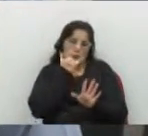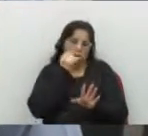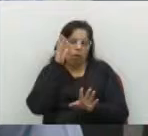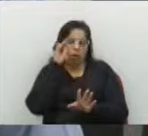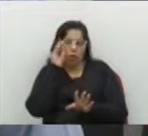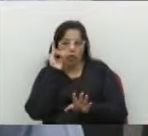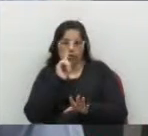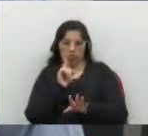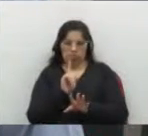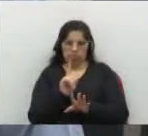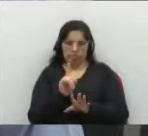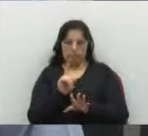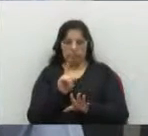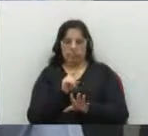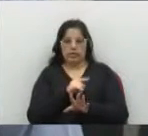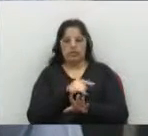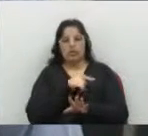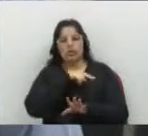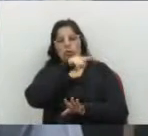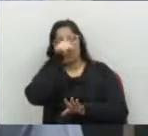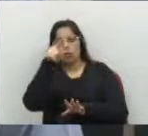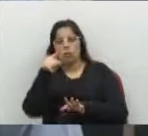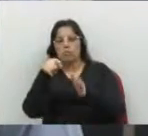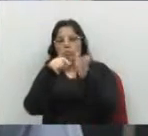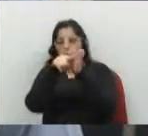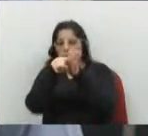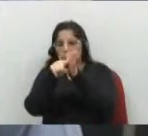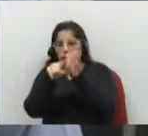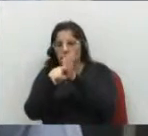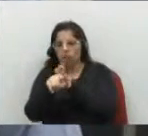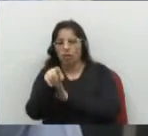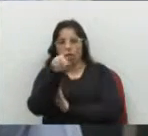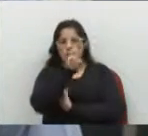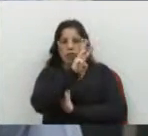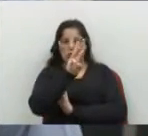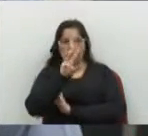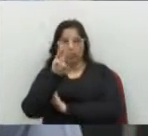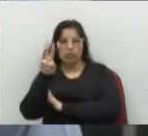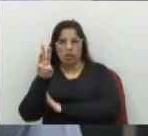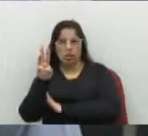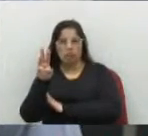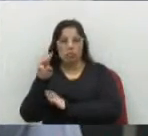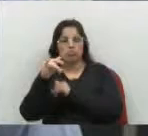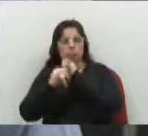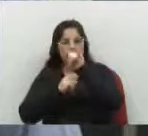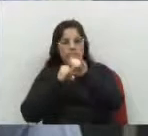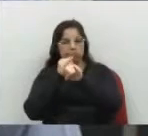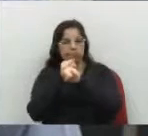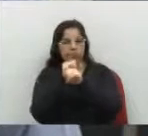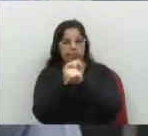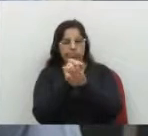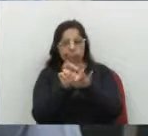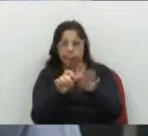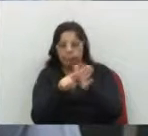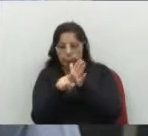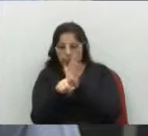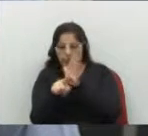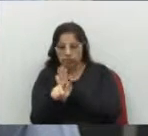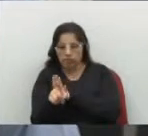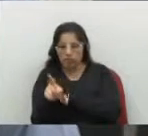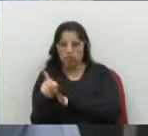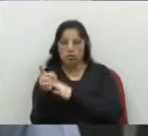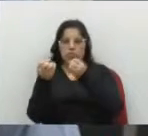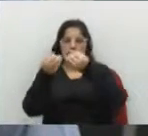entrou no site para ver alguma coisa a respeito de feijão embolorado. E dizem